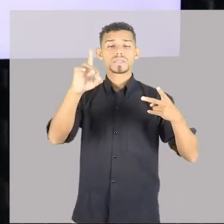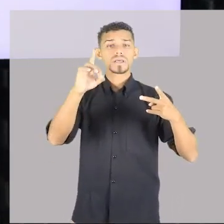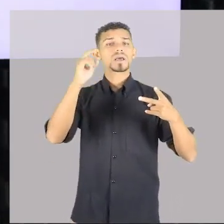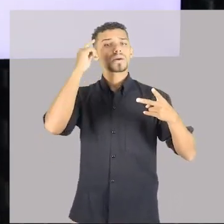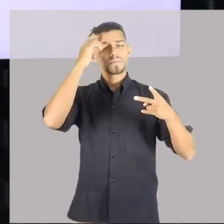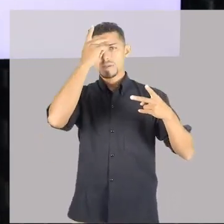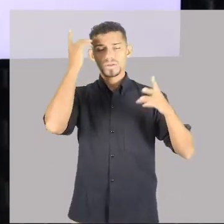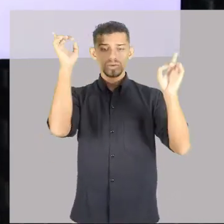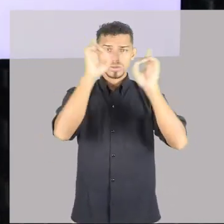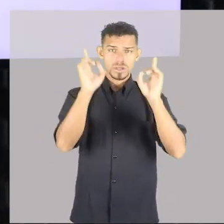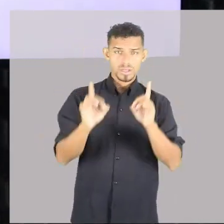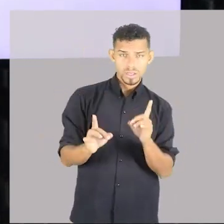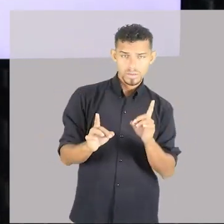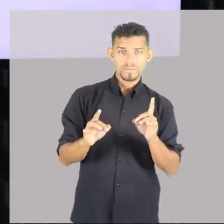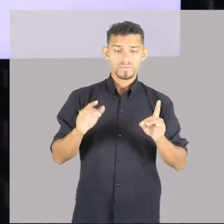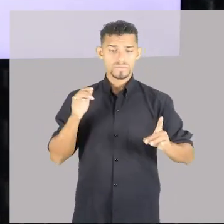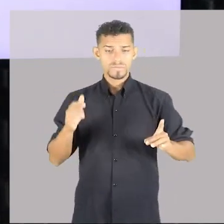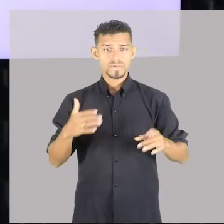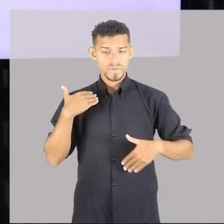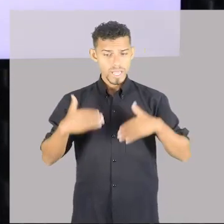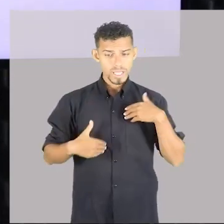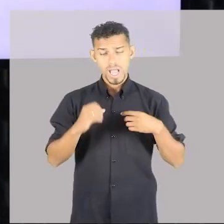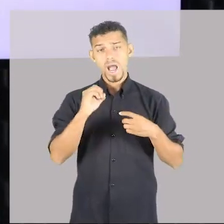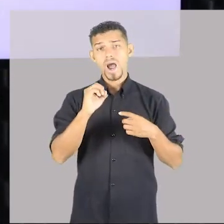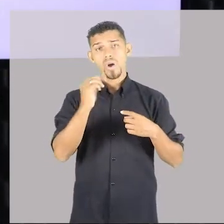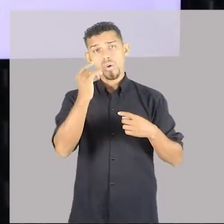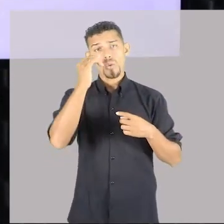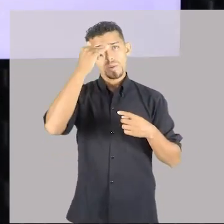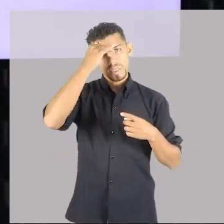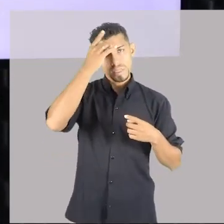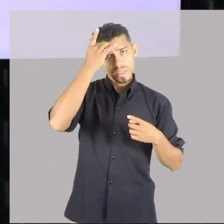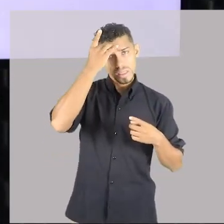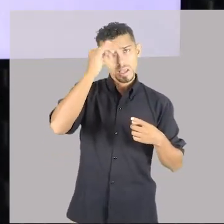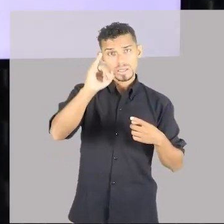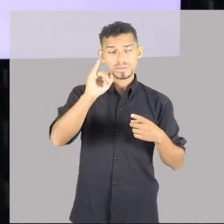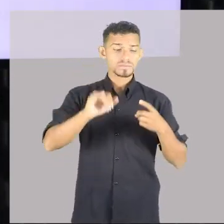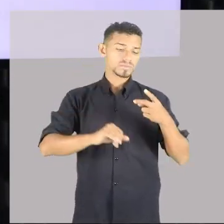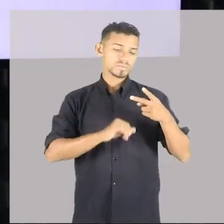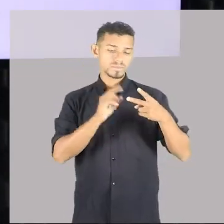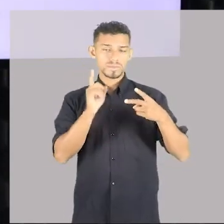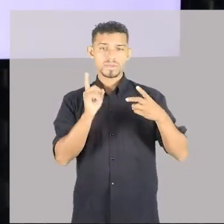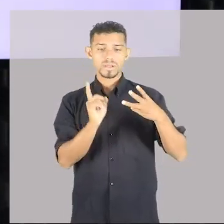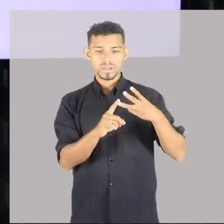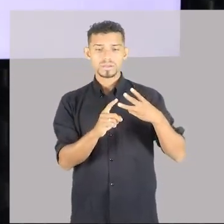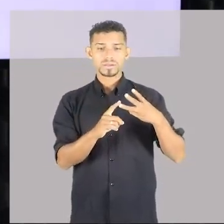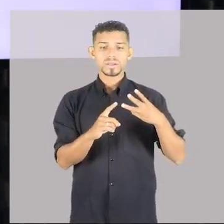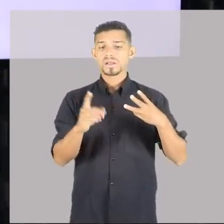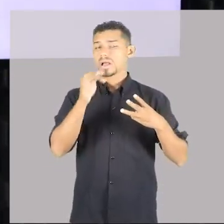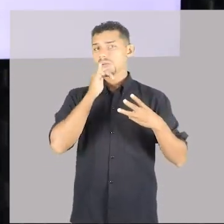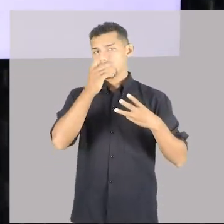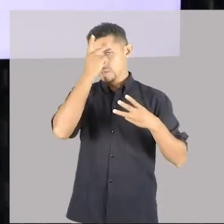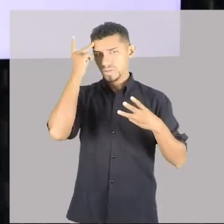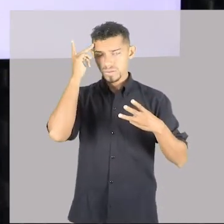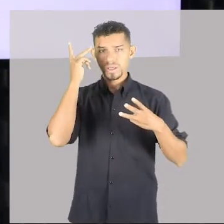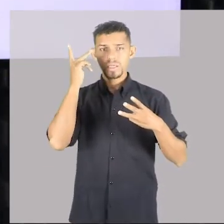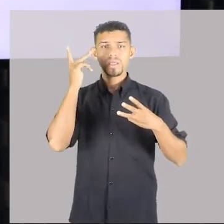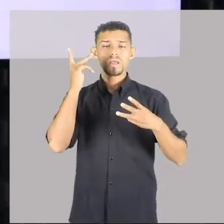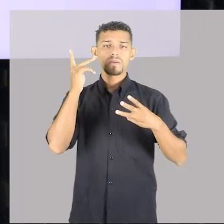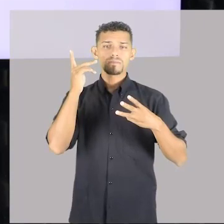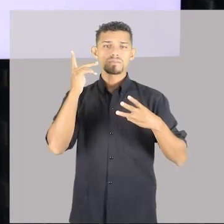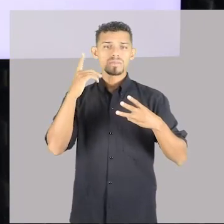mental. Pessoa com deficiência também terá prioridade. E pessoa portadora de doença grave também